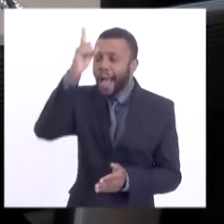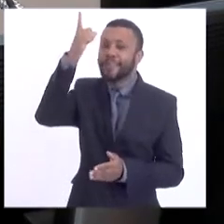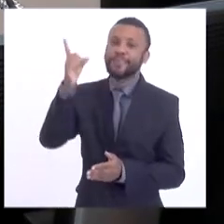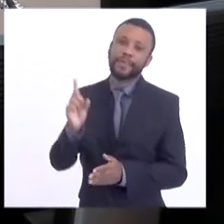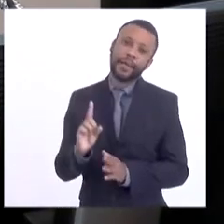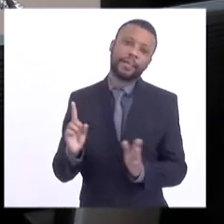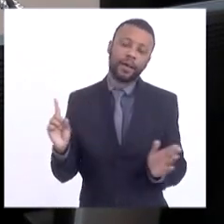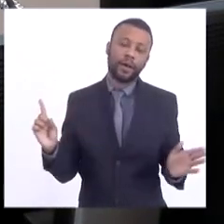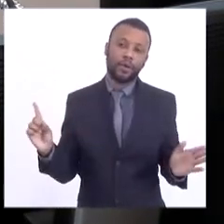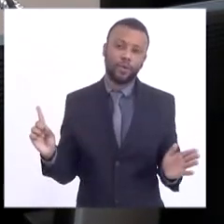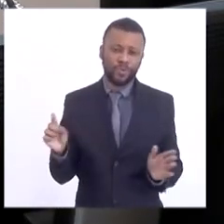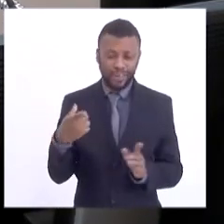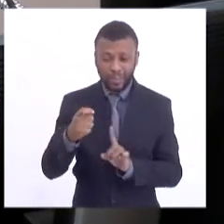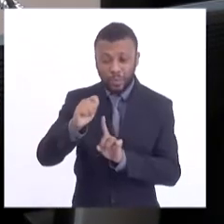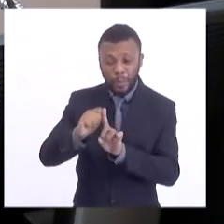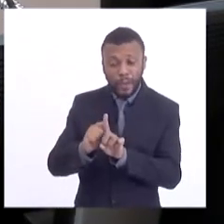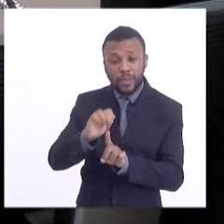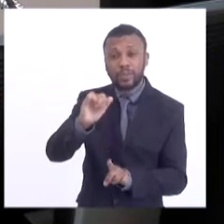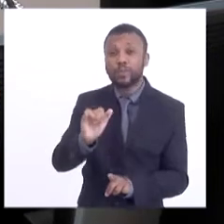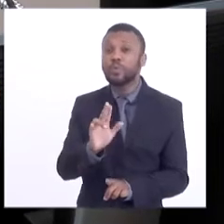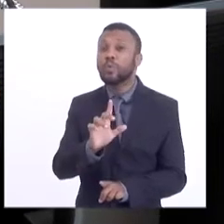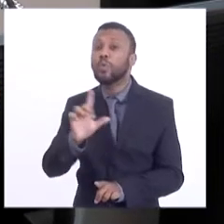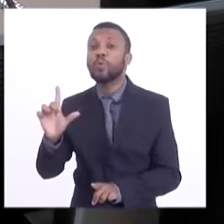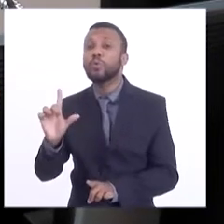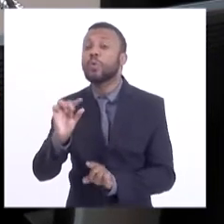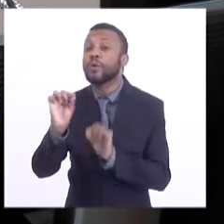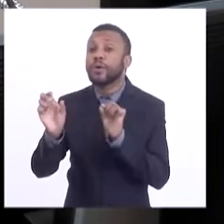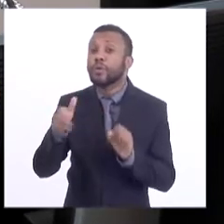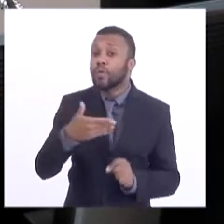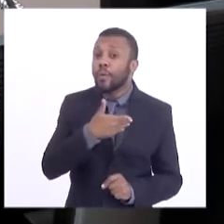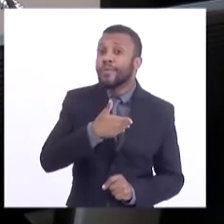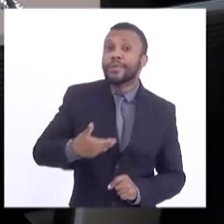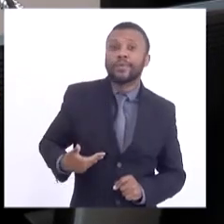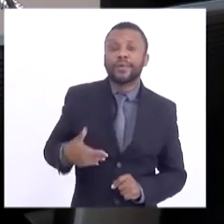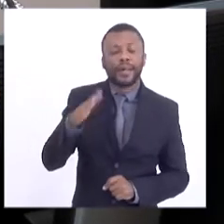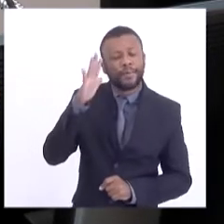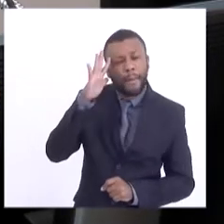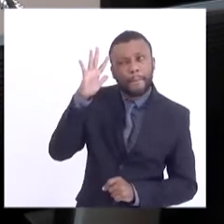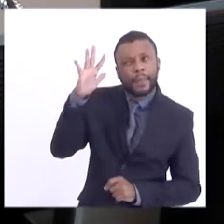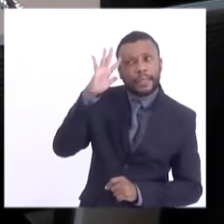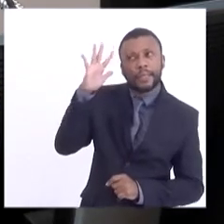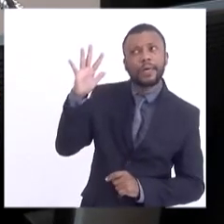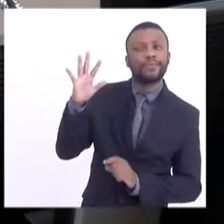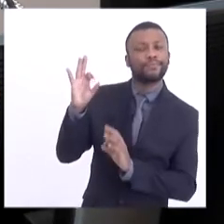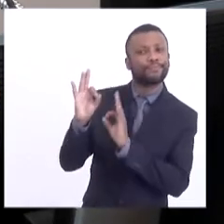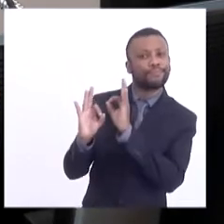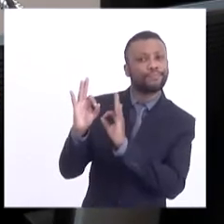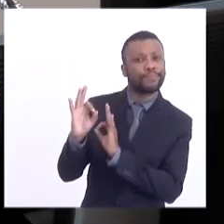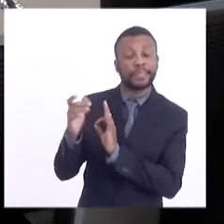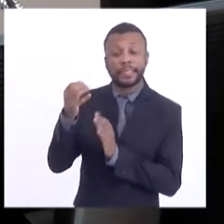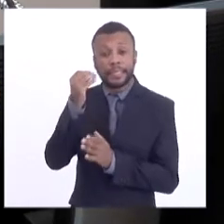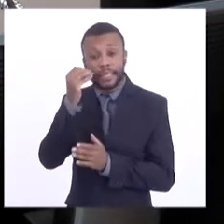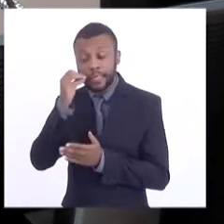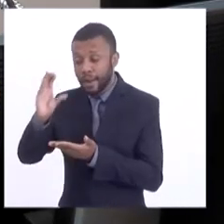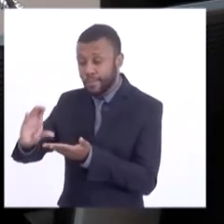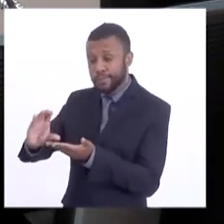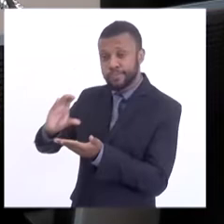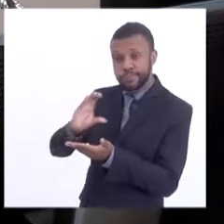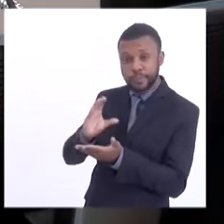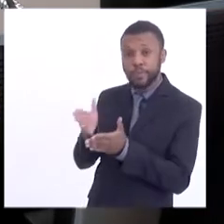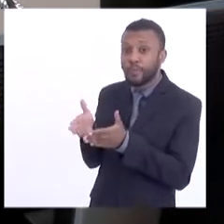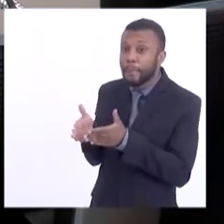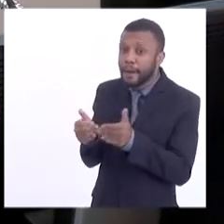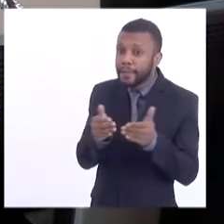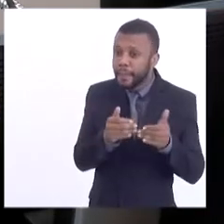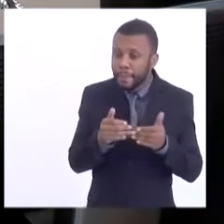julho e o que que o governador tava pensando de receber de uma demanda quando ele